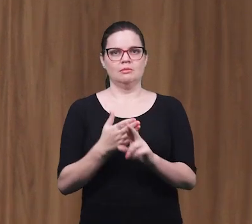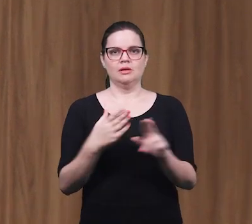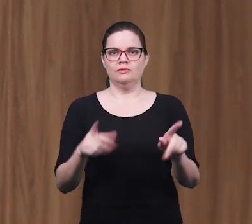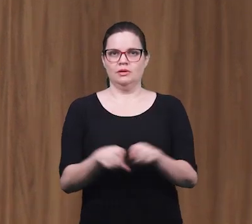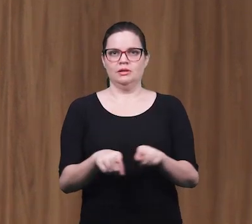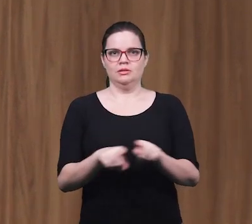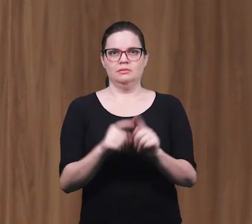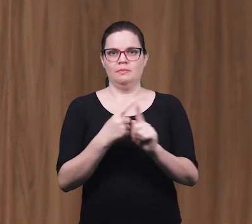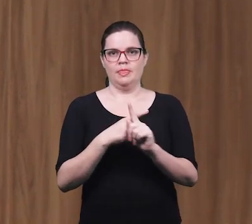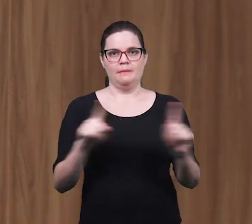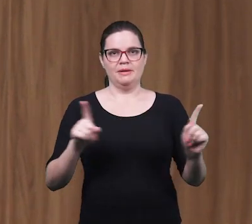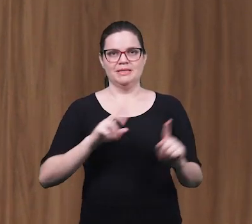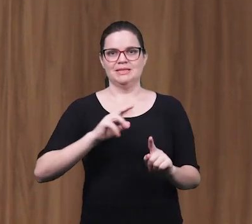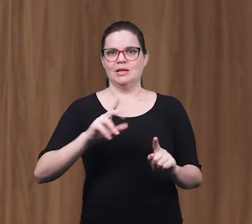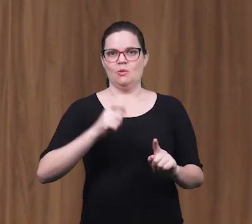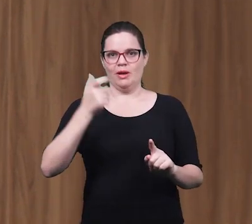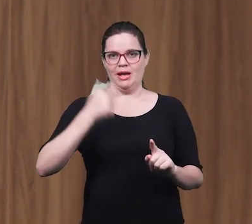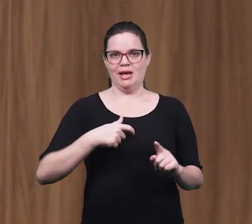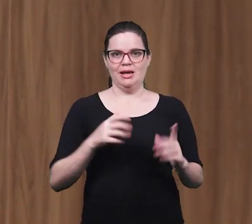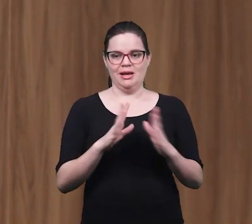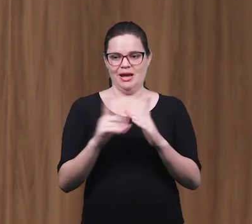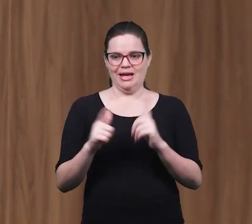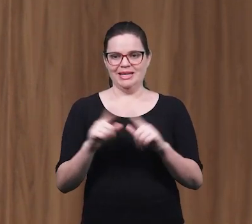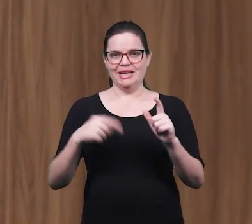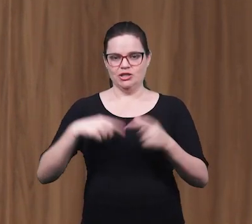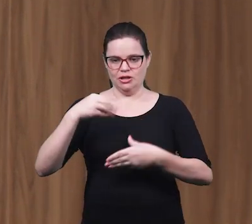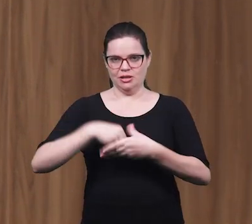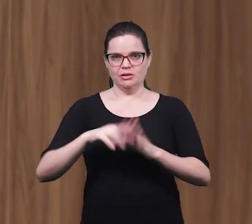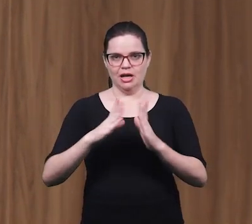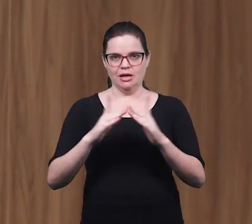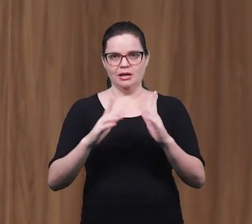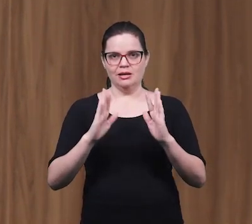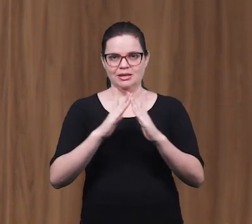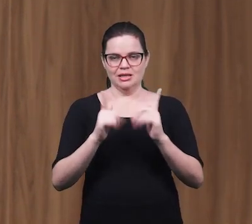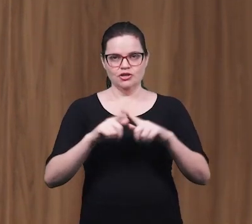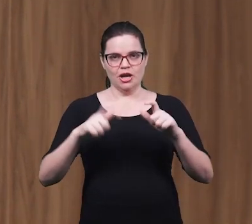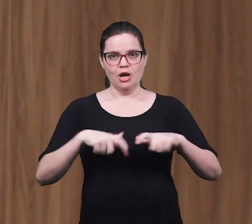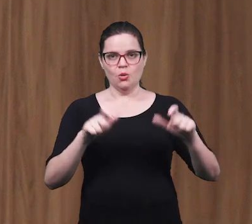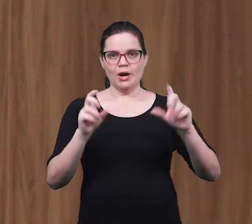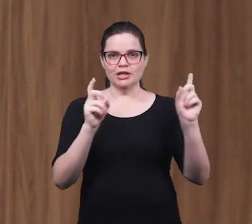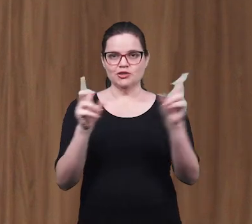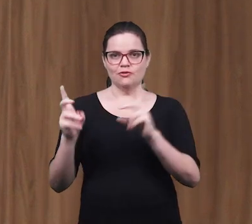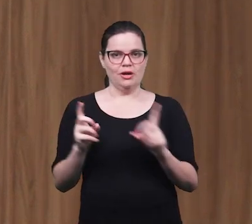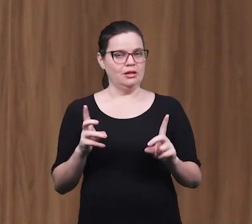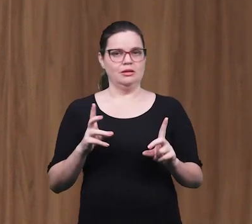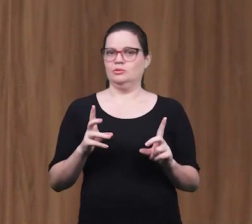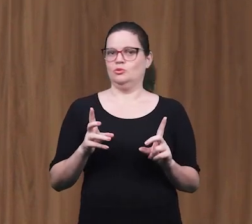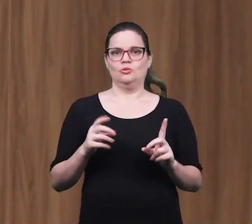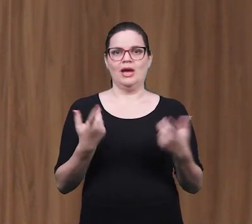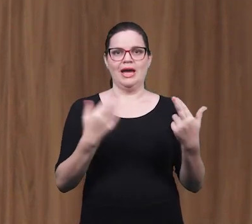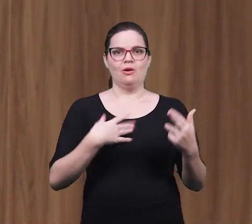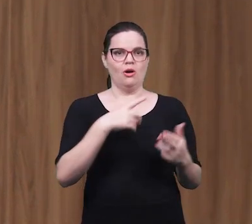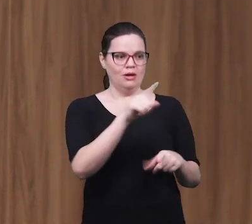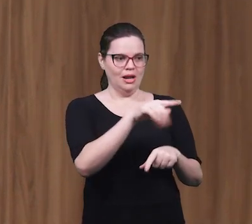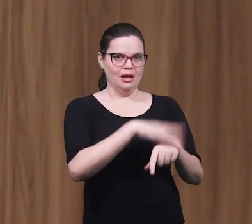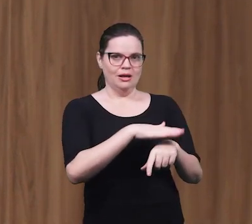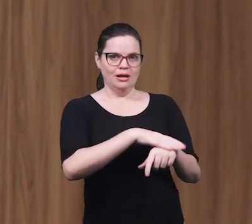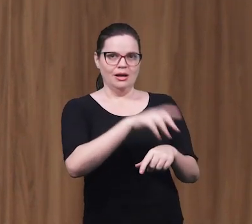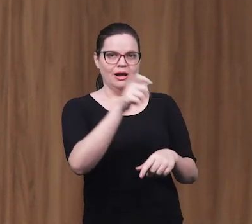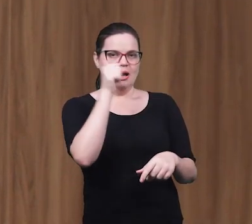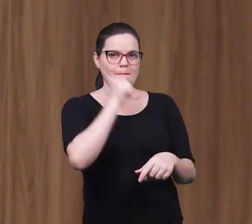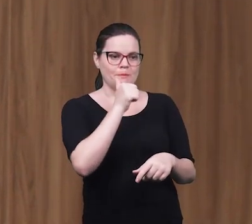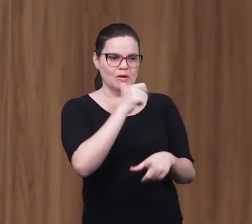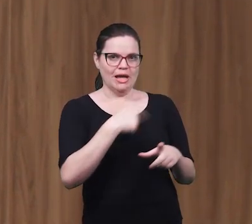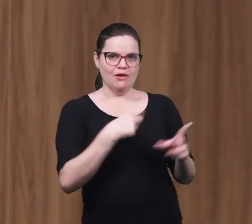jeito, mas ela não é para comércio. Igreja não é para negócio, não é para fazer negócio, nem nada disso, né? Mas a mulher era tratada desse jeito, então